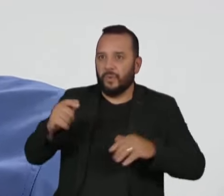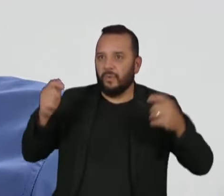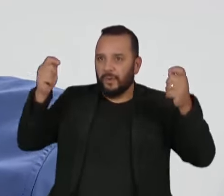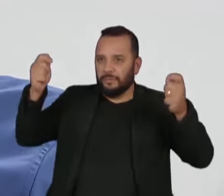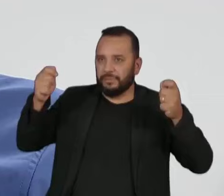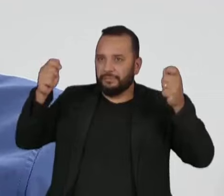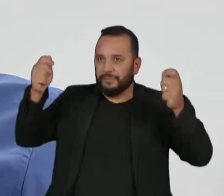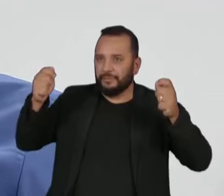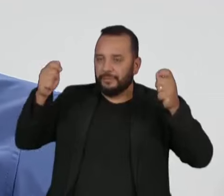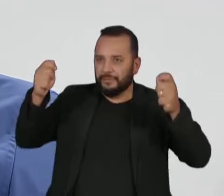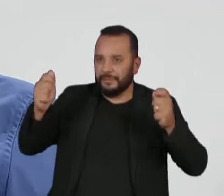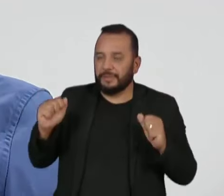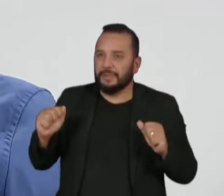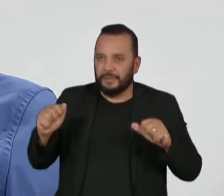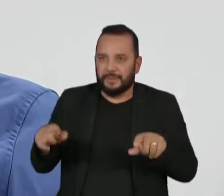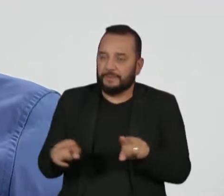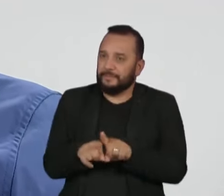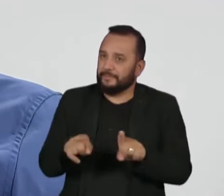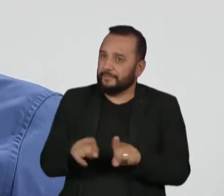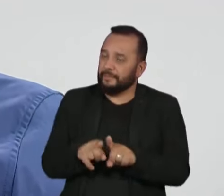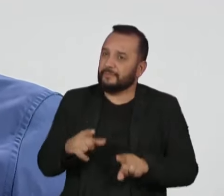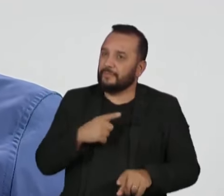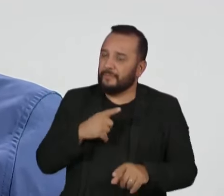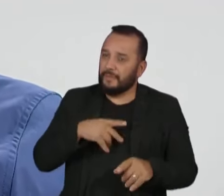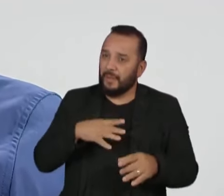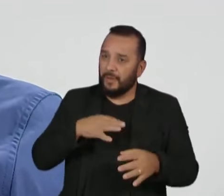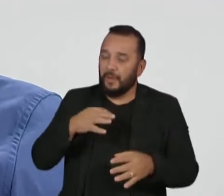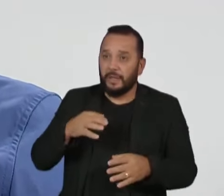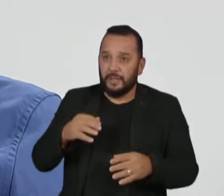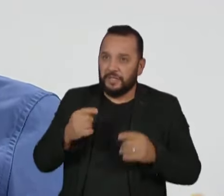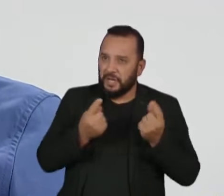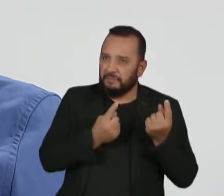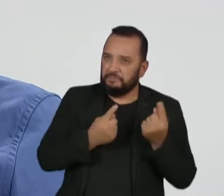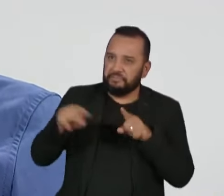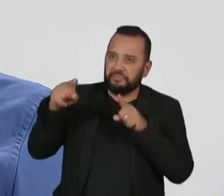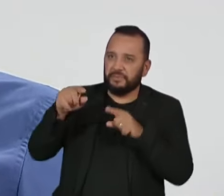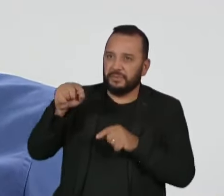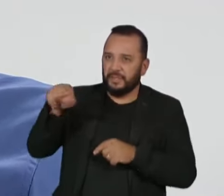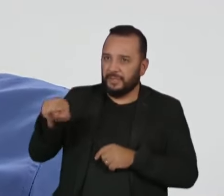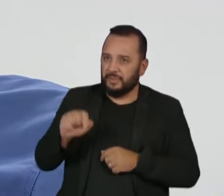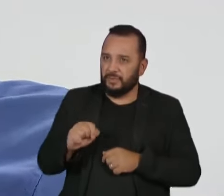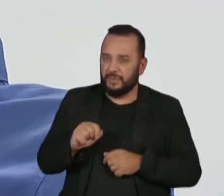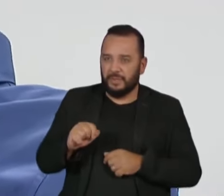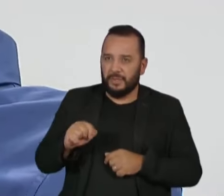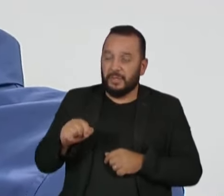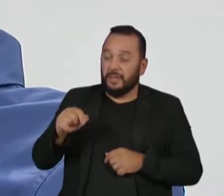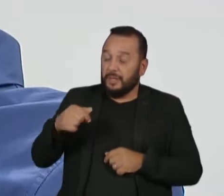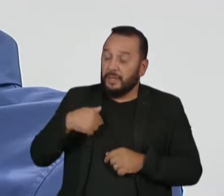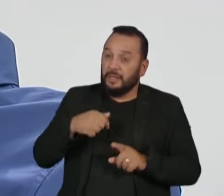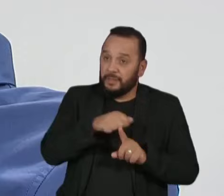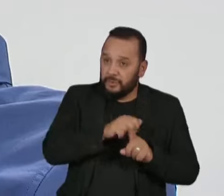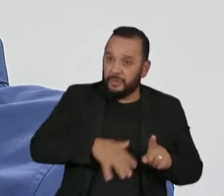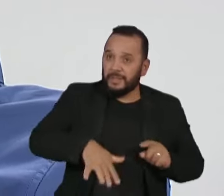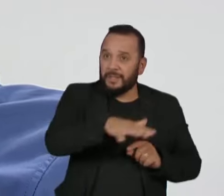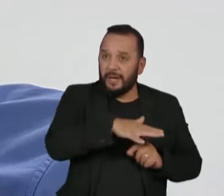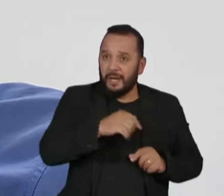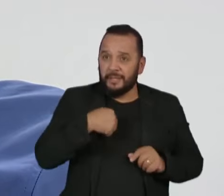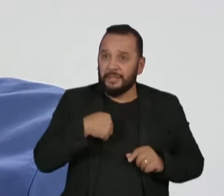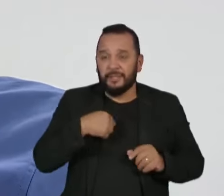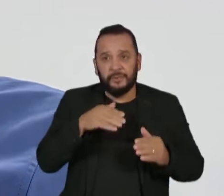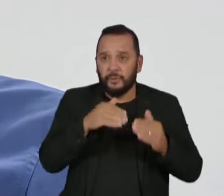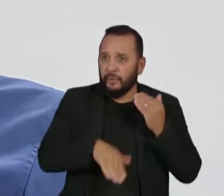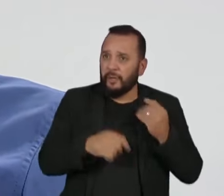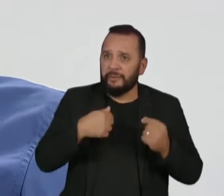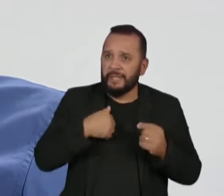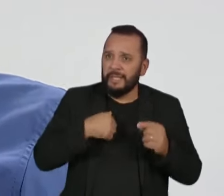hora da gente se fazer ouvir, né? E reagir isso como sociedade, né? Daquilo que a gente não